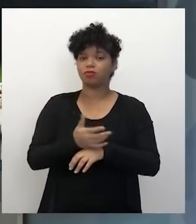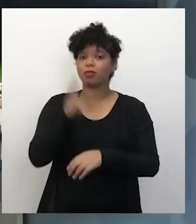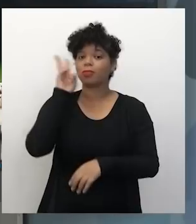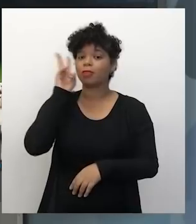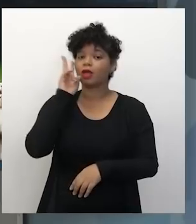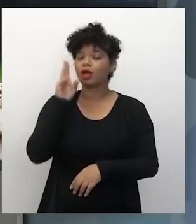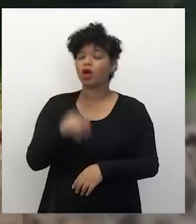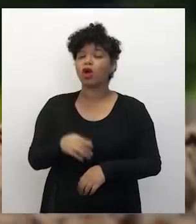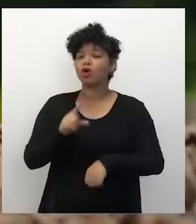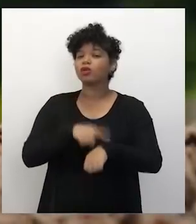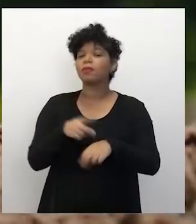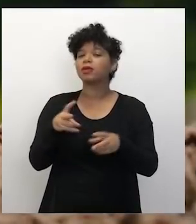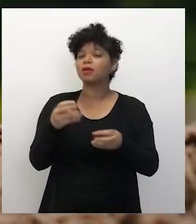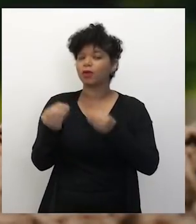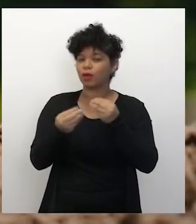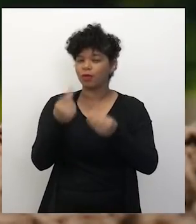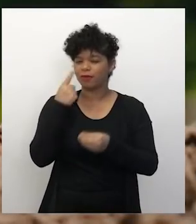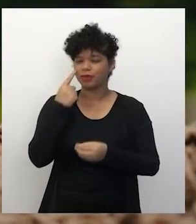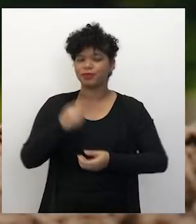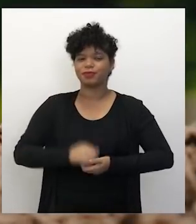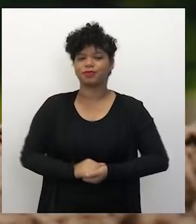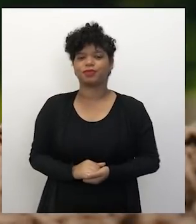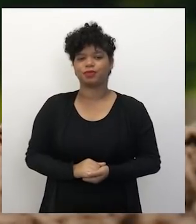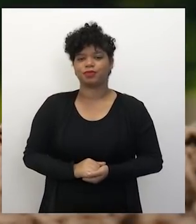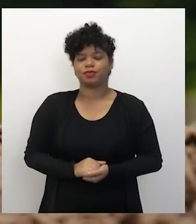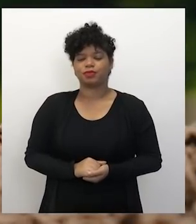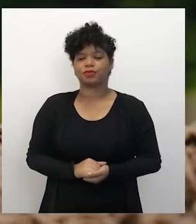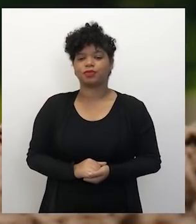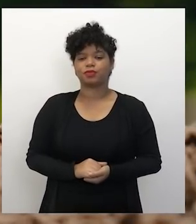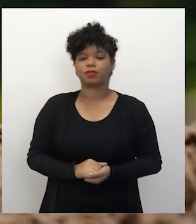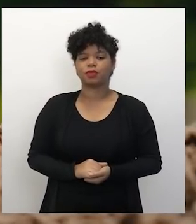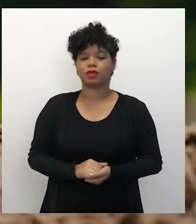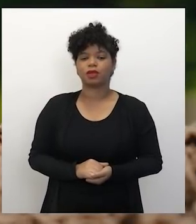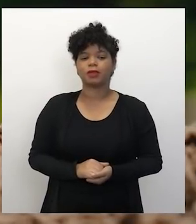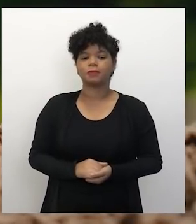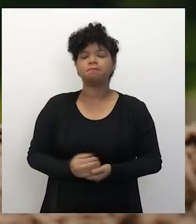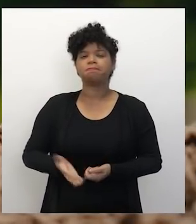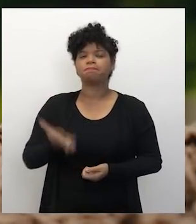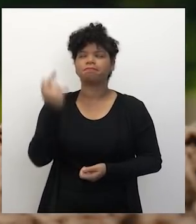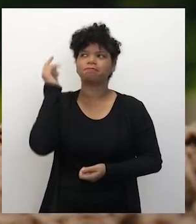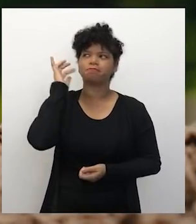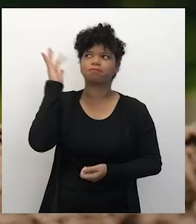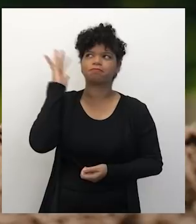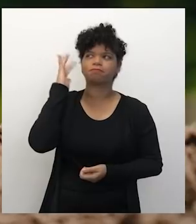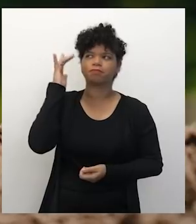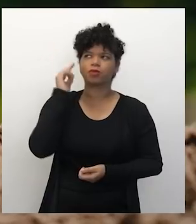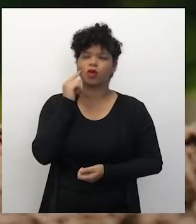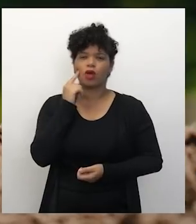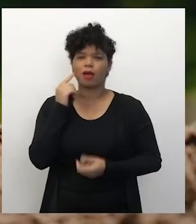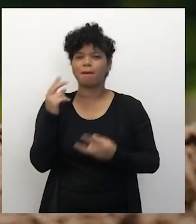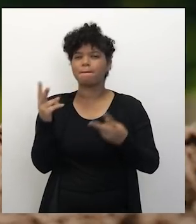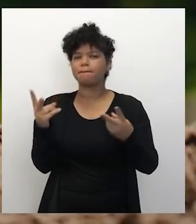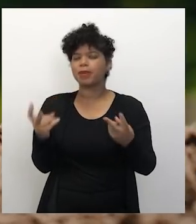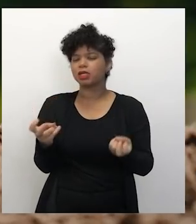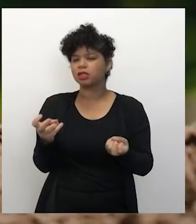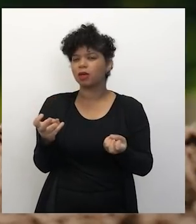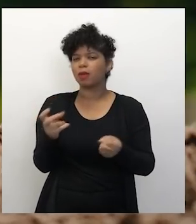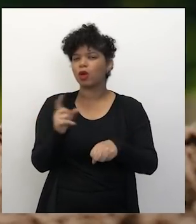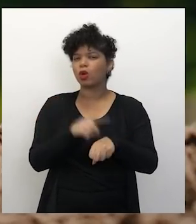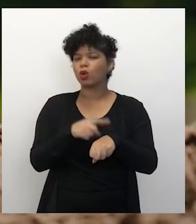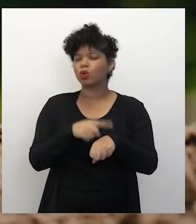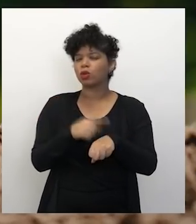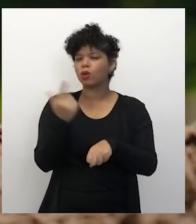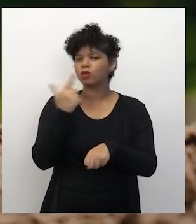maneira, ó. Dá uma olhadinha aí na tela. Vamos pensar um pouco mais, professora Andréa, sobre essas noções do tempo.